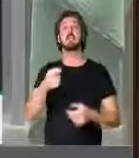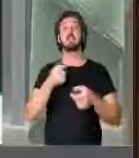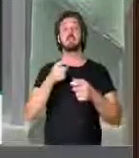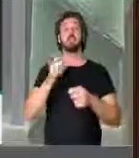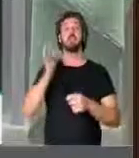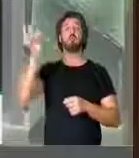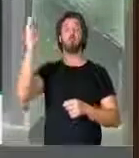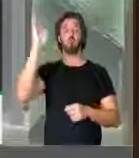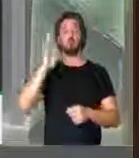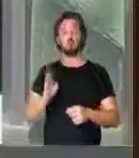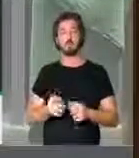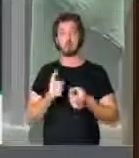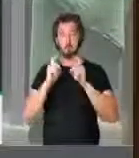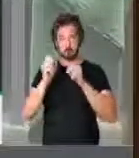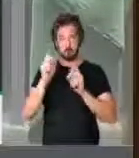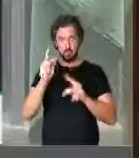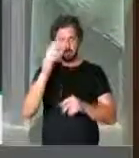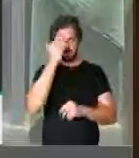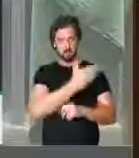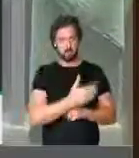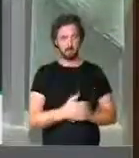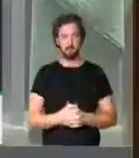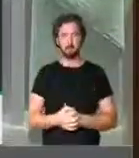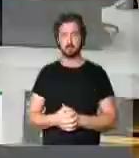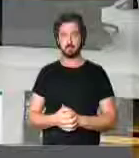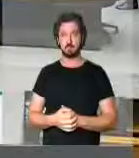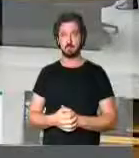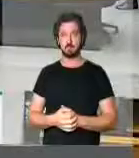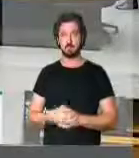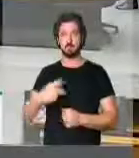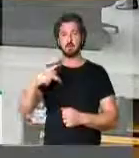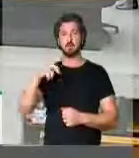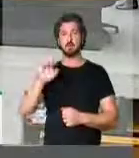vai conduzir o futuro desse país. Obrigado, senhor presidente. Deputado Pepe Vargas.